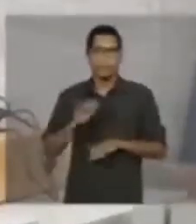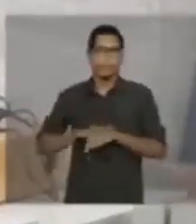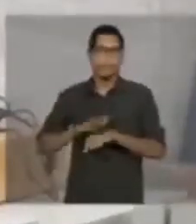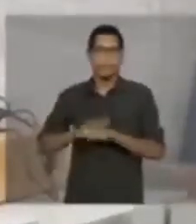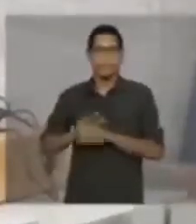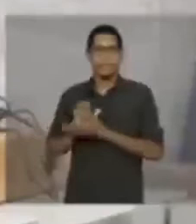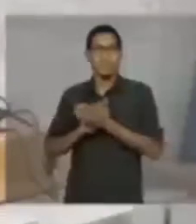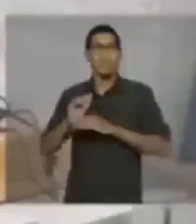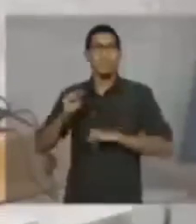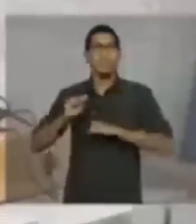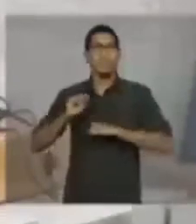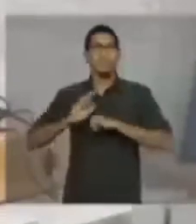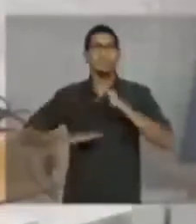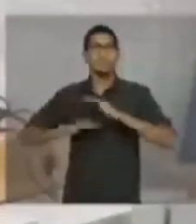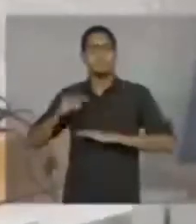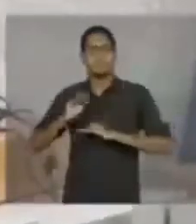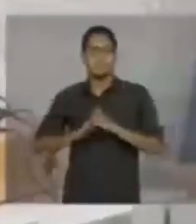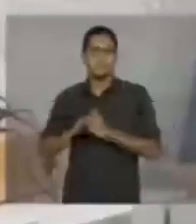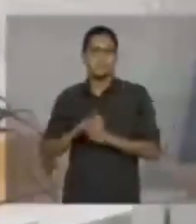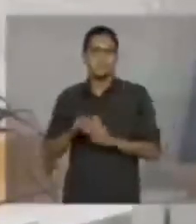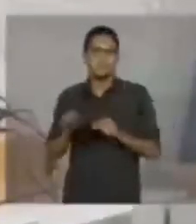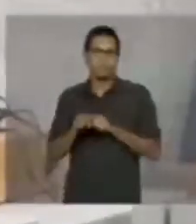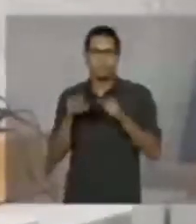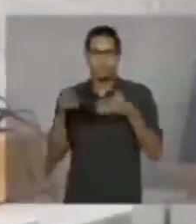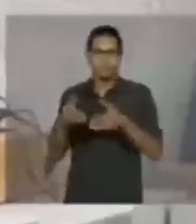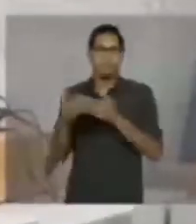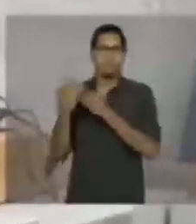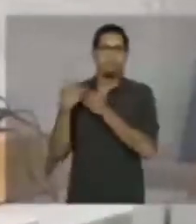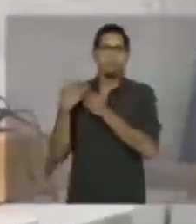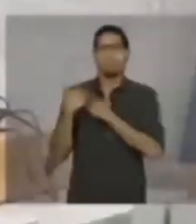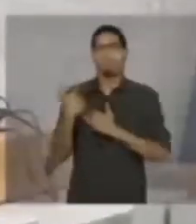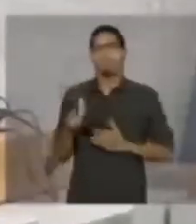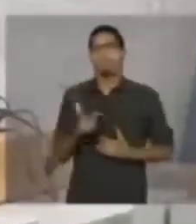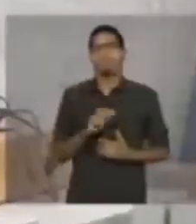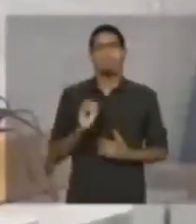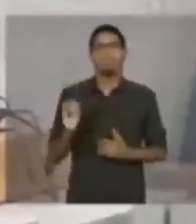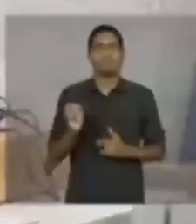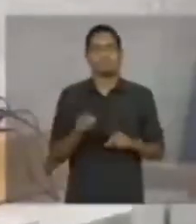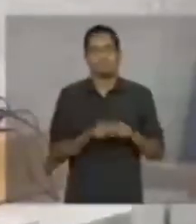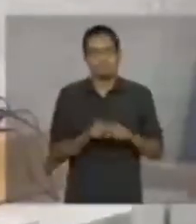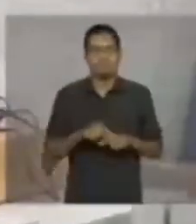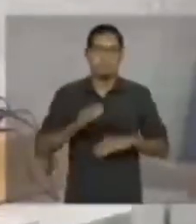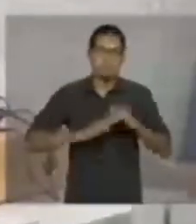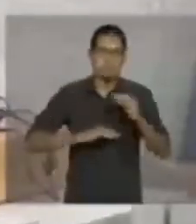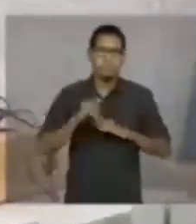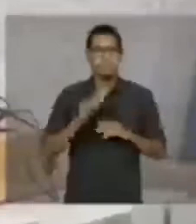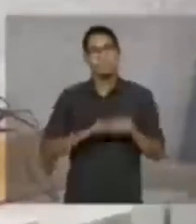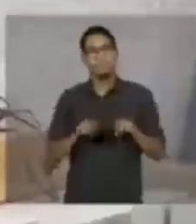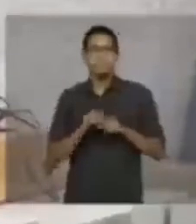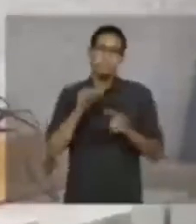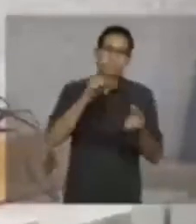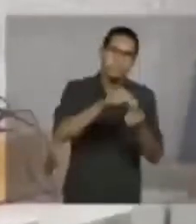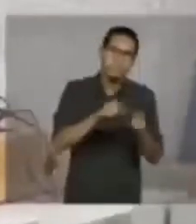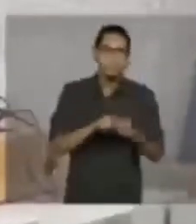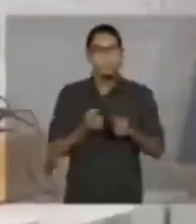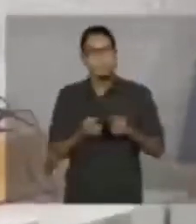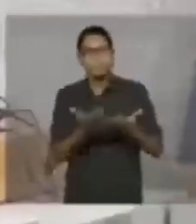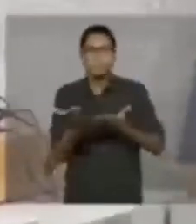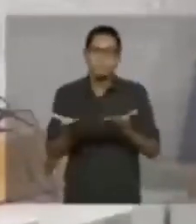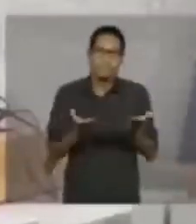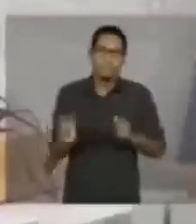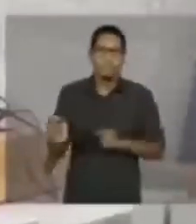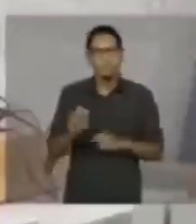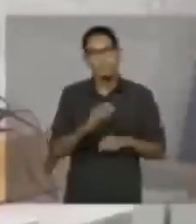nenhuma atividade fim, sem ter tantas responsabilidades de ação na ponta, de entrega de